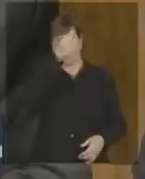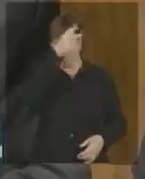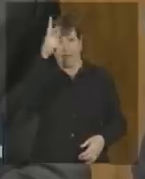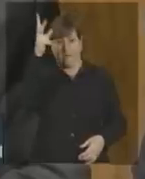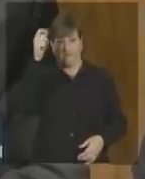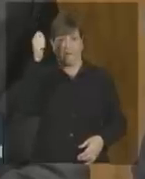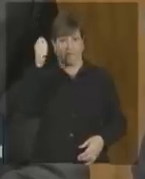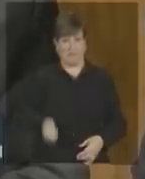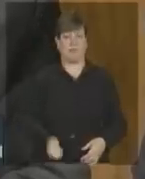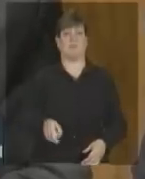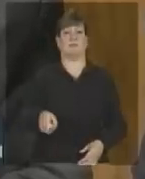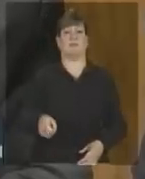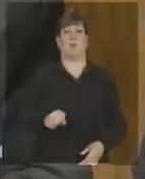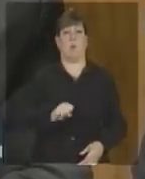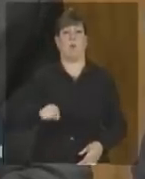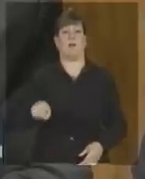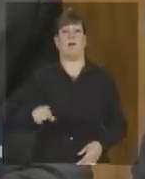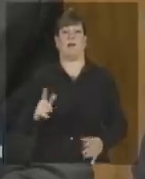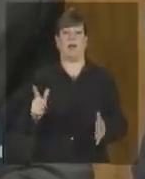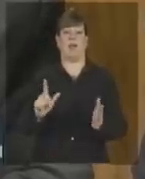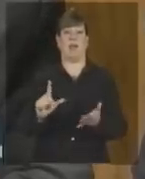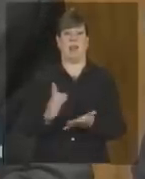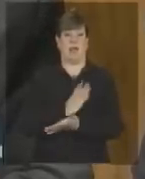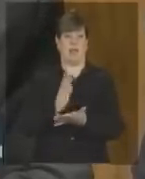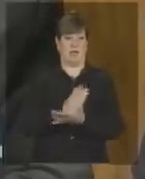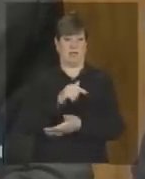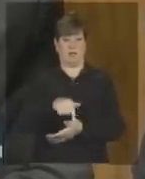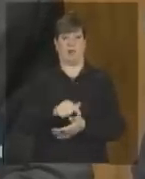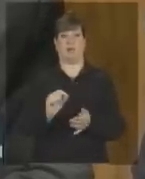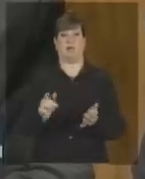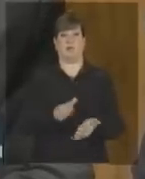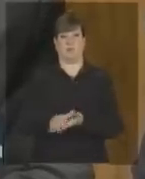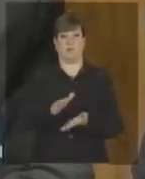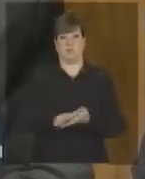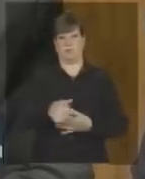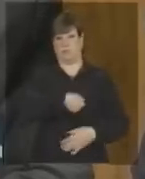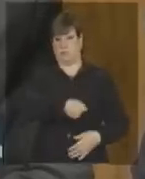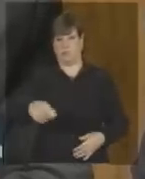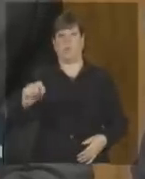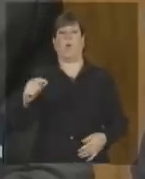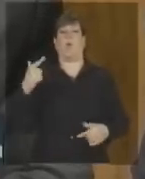da publicação desse livro, dessa pequena cartilha, O Combate à Corrupção nas Prefeituras do